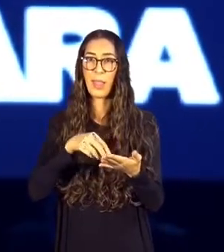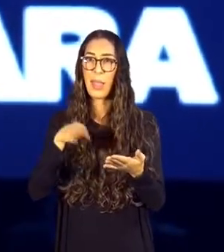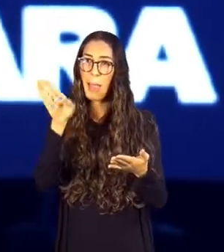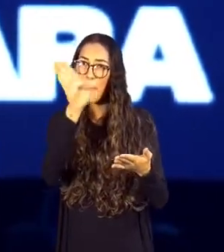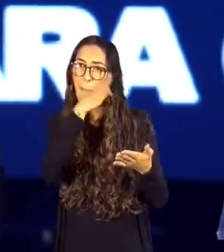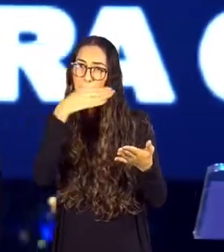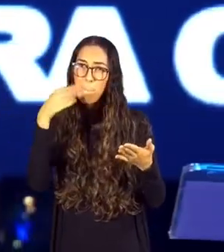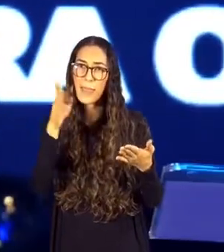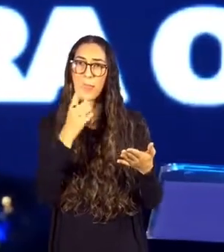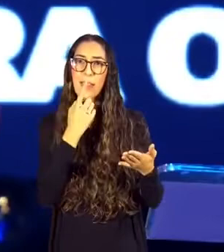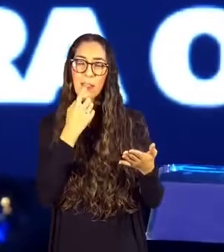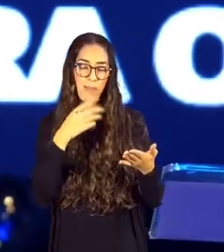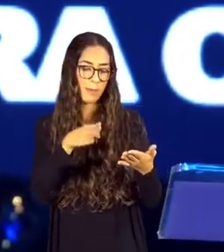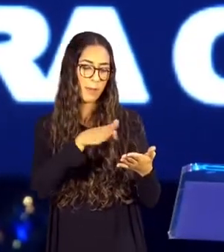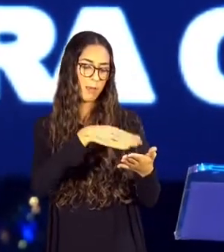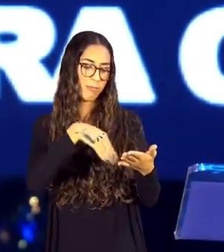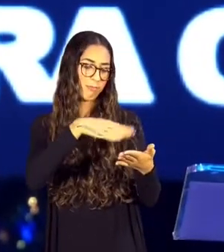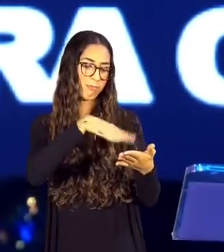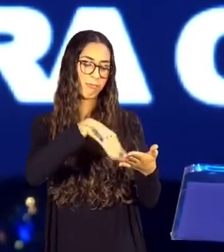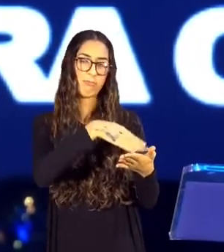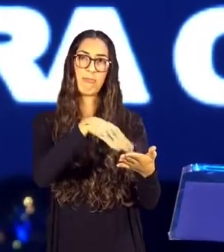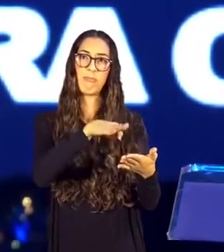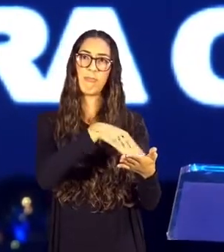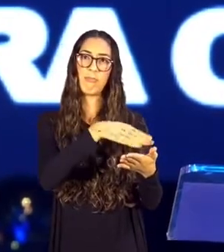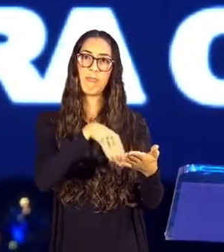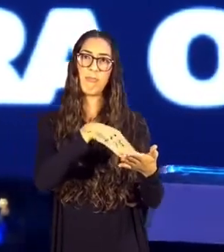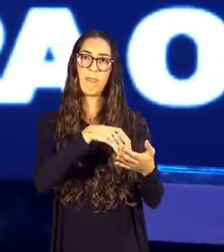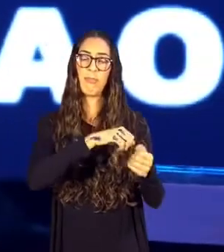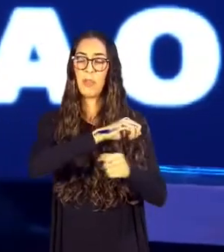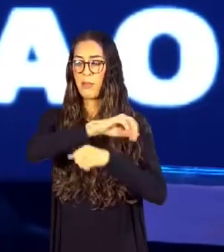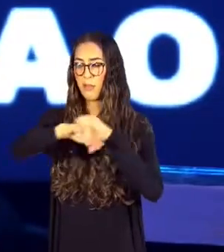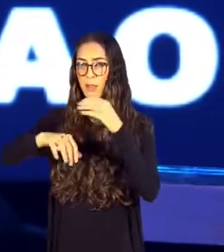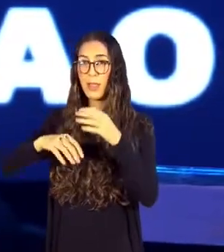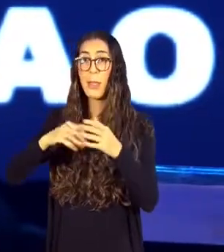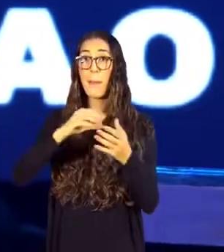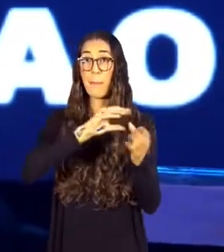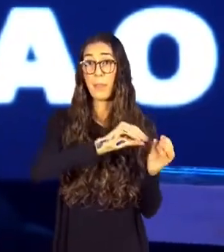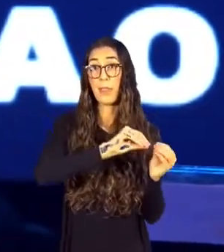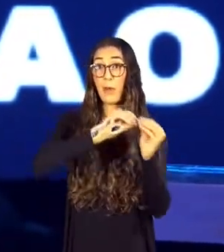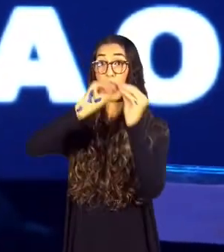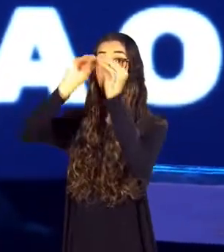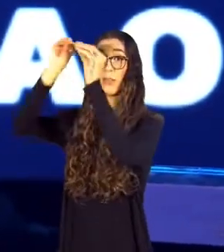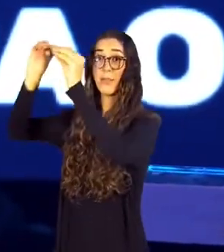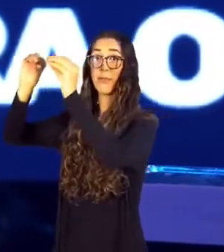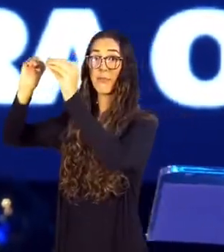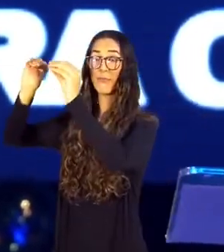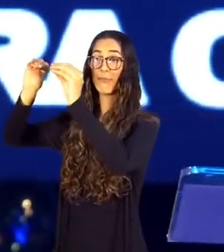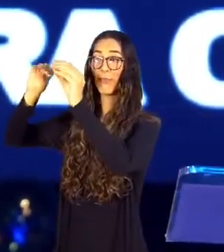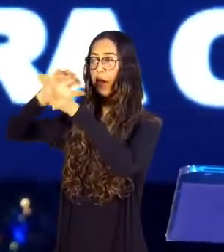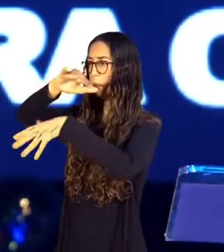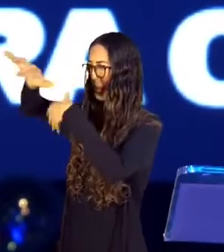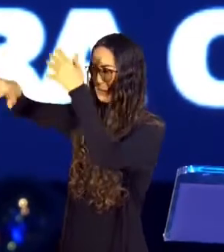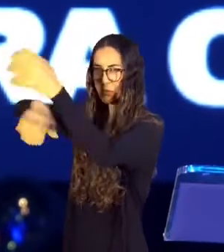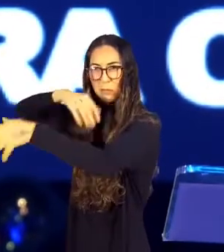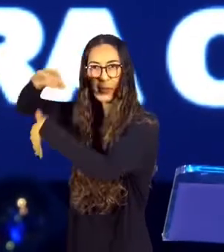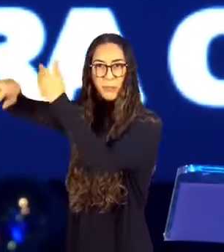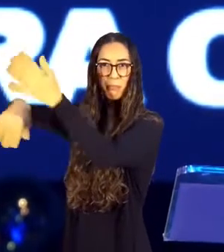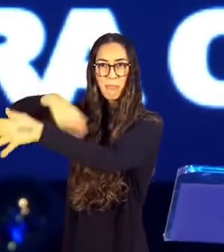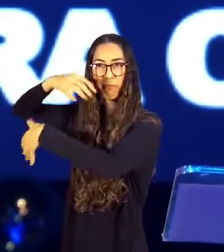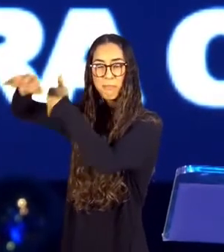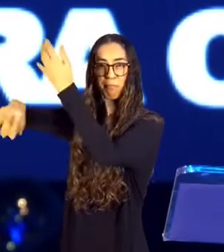venda o olho dele, mistura todas essas moedas e esse homem vai lá e pega exatamente a moeda vermelha. Dá para